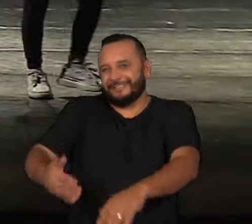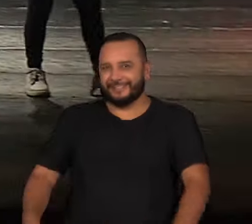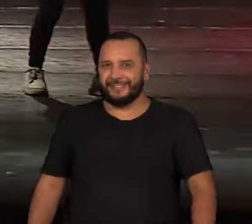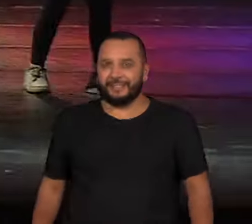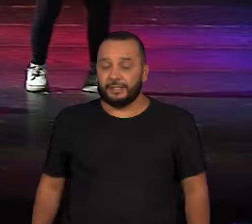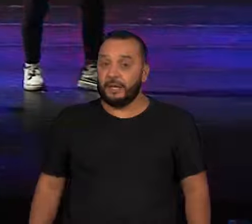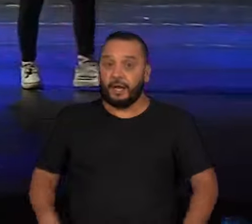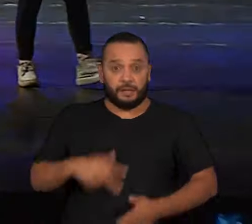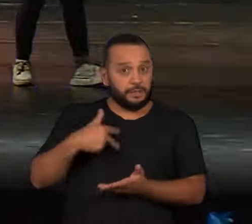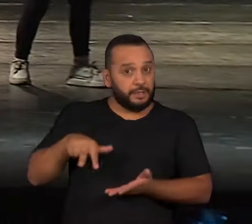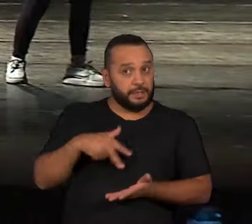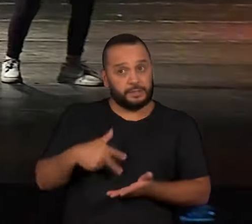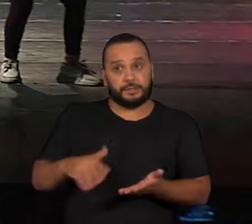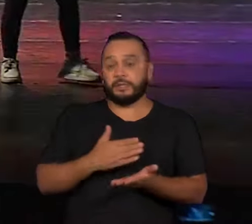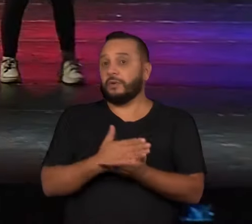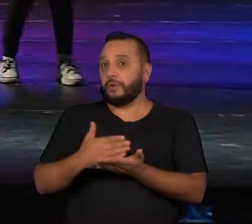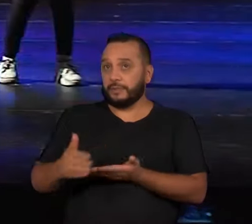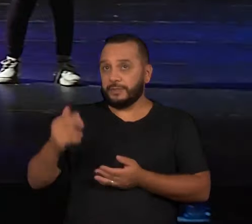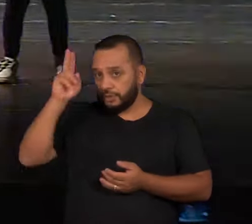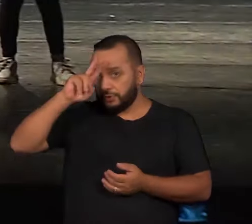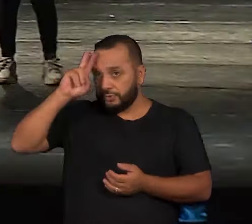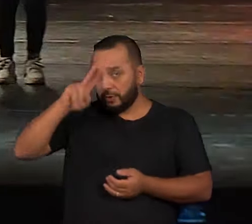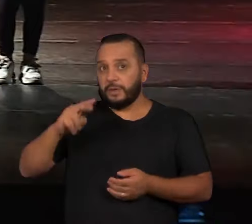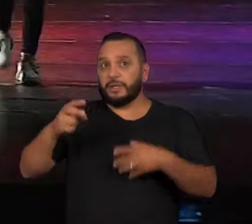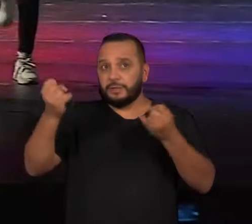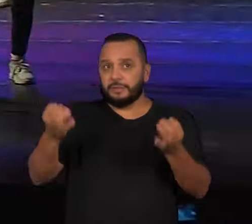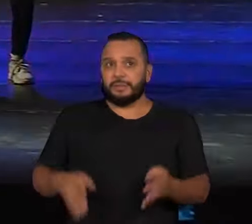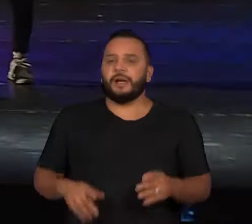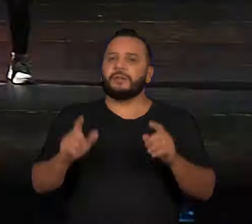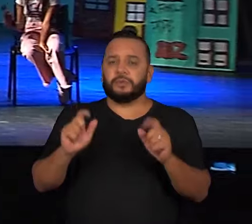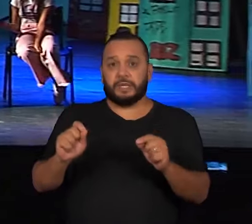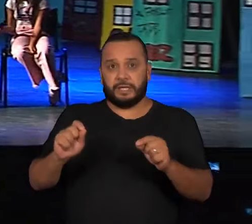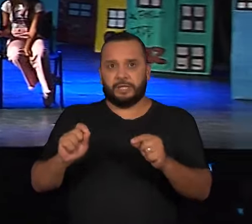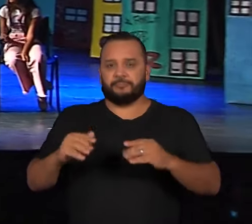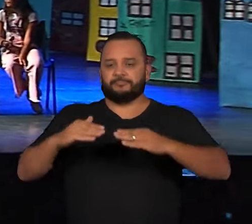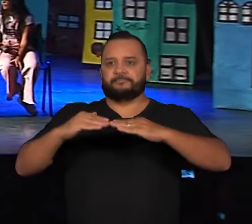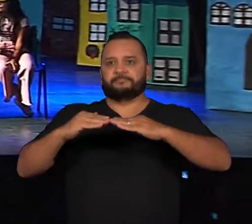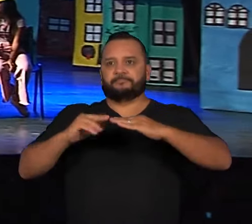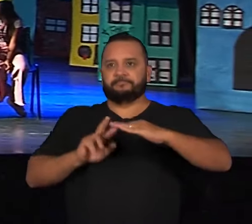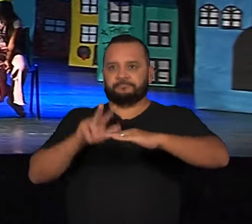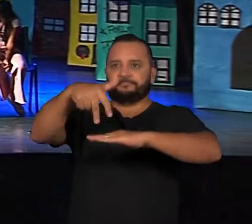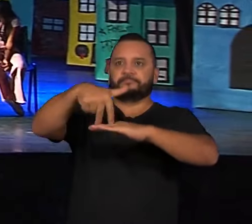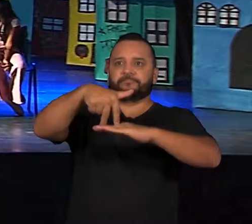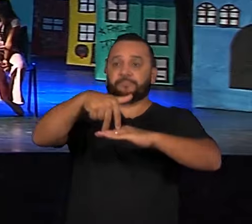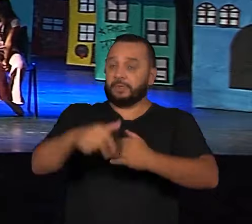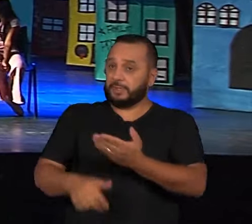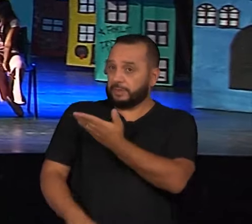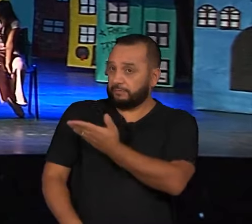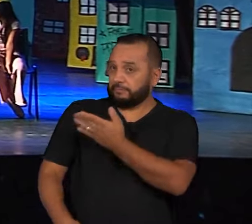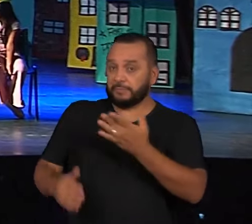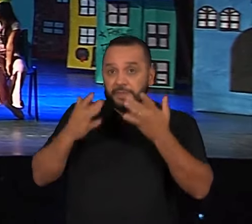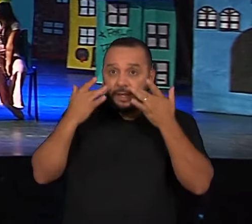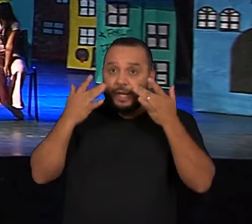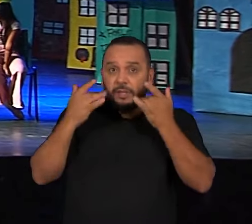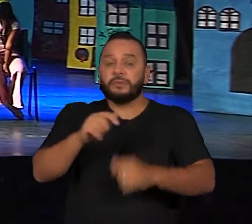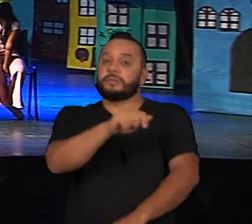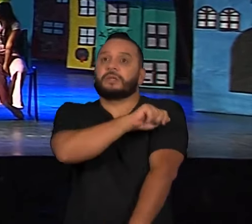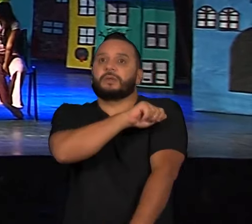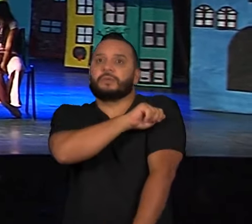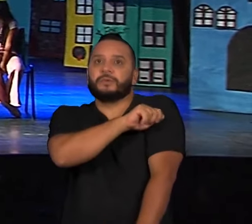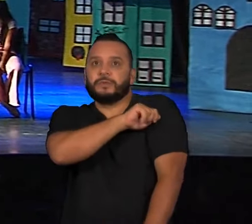A dança foi só o começo dessa história contada em cima do palco. Aqui, neste espetáculo, os alunos pegaram carona no